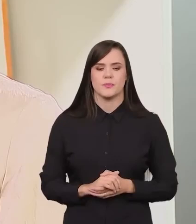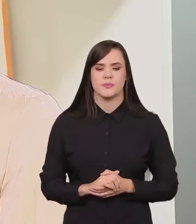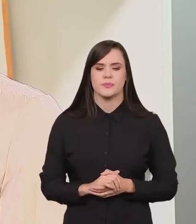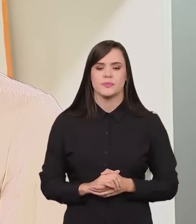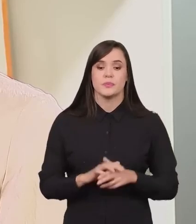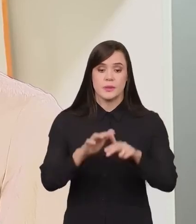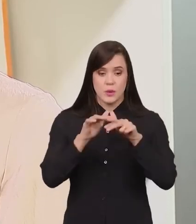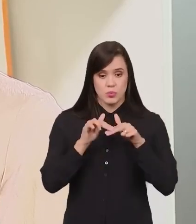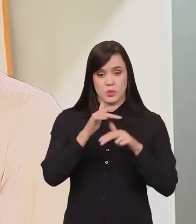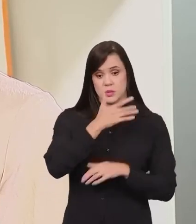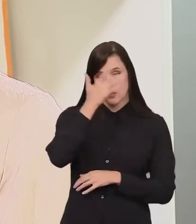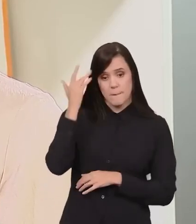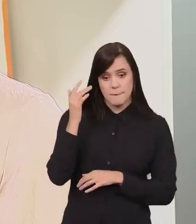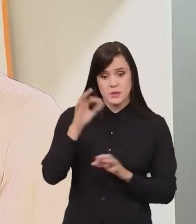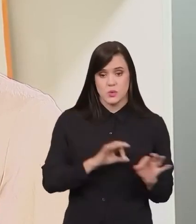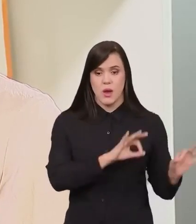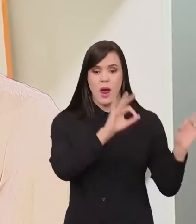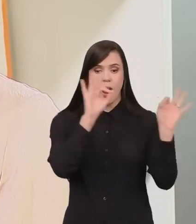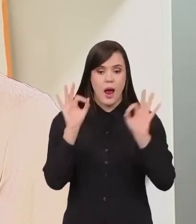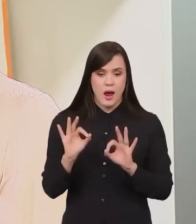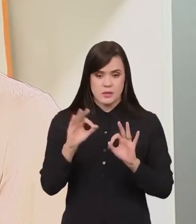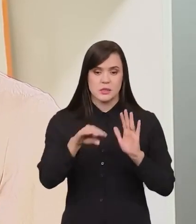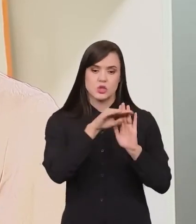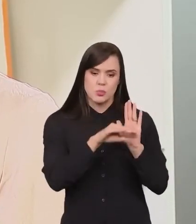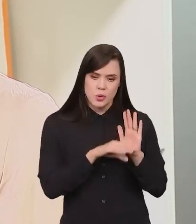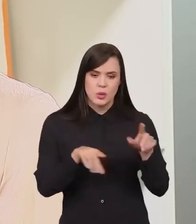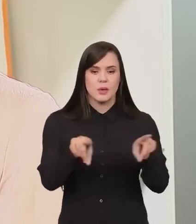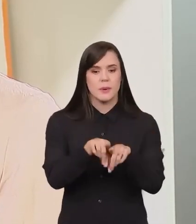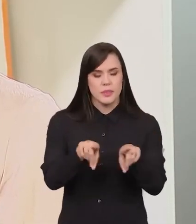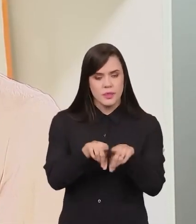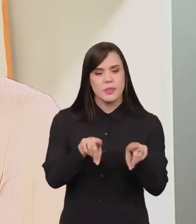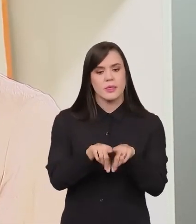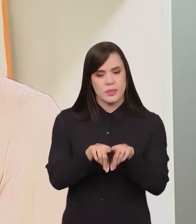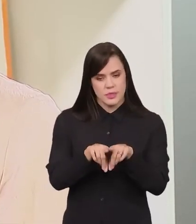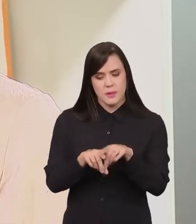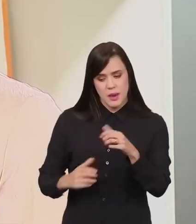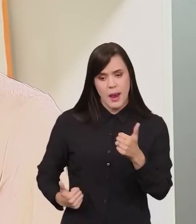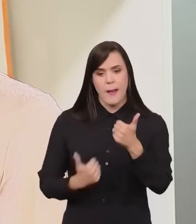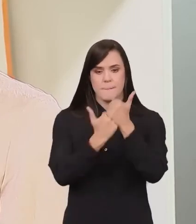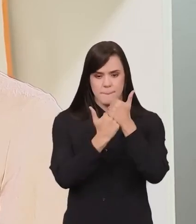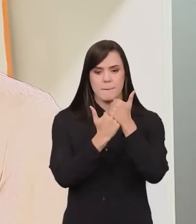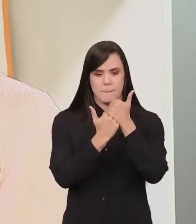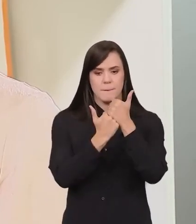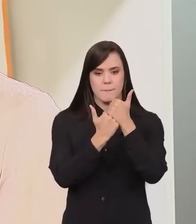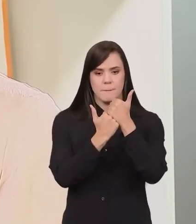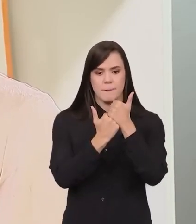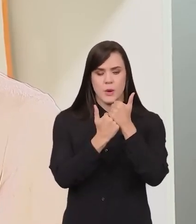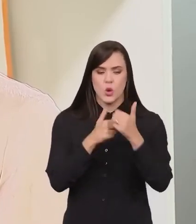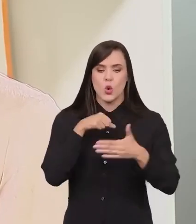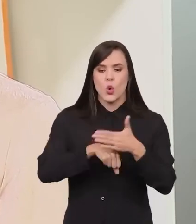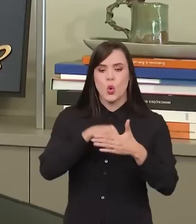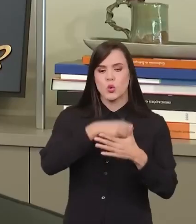enfim, ter as pessoas que assistem esse programa também como aliados e aliadas, né, na luta das pessoas